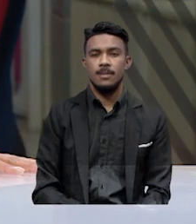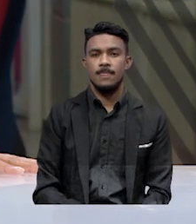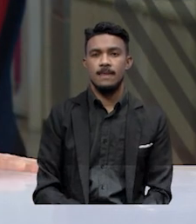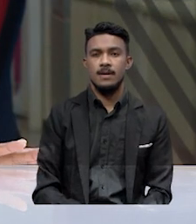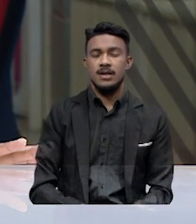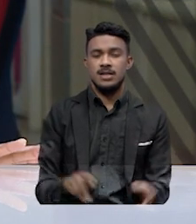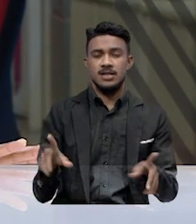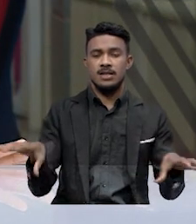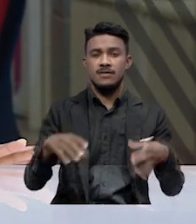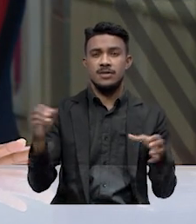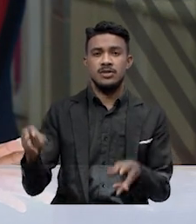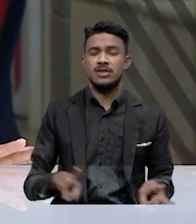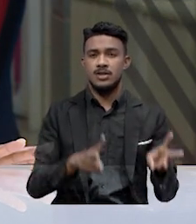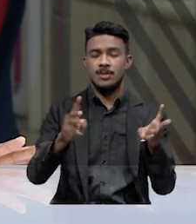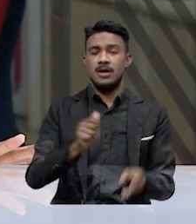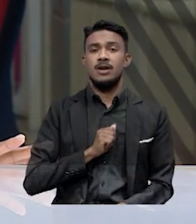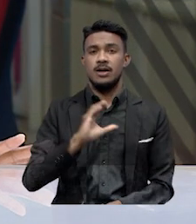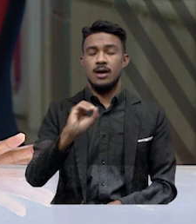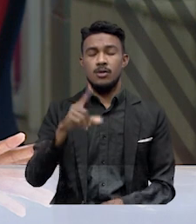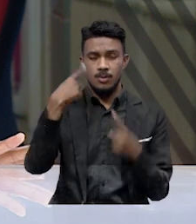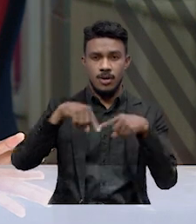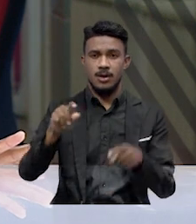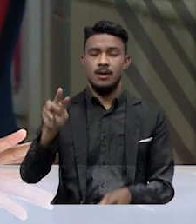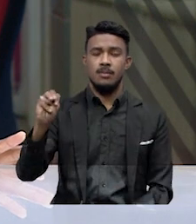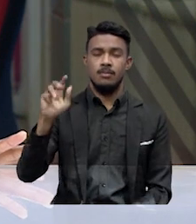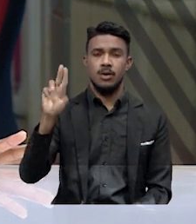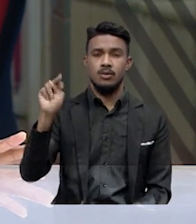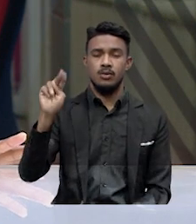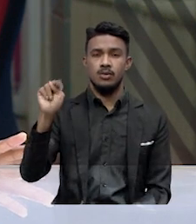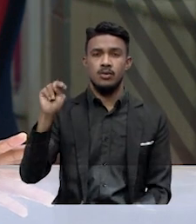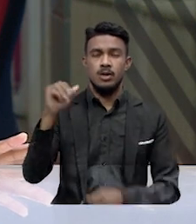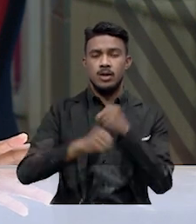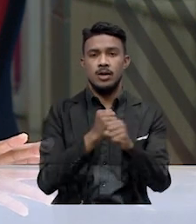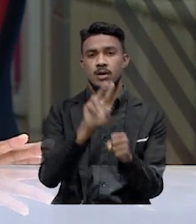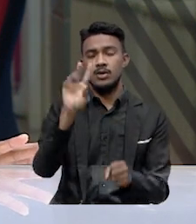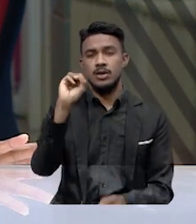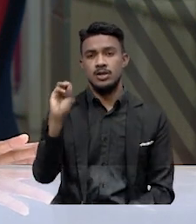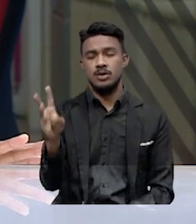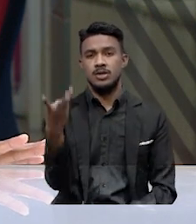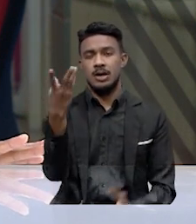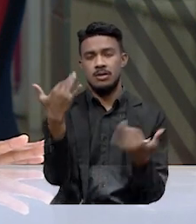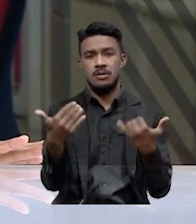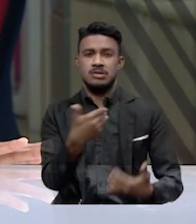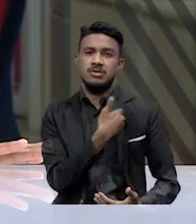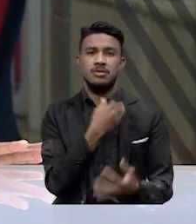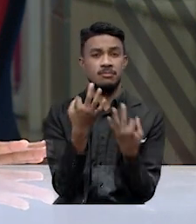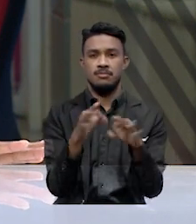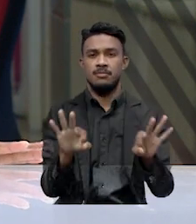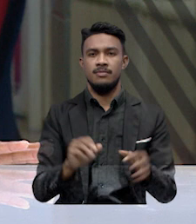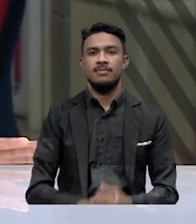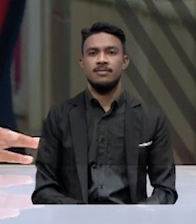Projeto Estrada Ligação em Naruvila, Basuco Mão Nuno, Rautina de Rundua San Lorencing Neng, Tua Agora, Sedau Ramata.